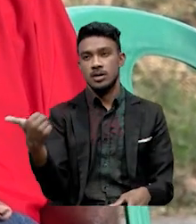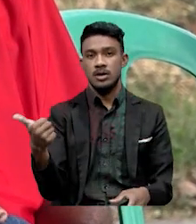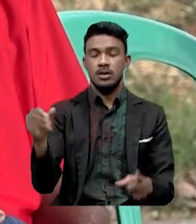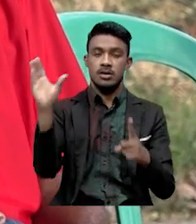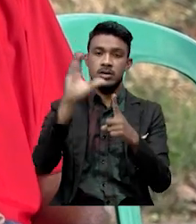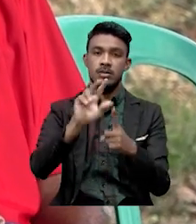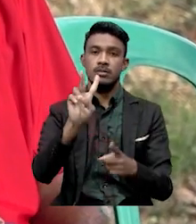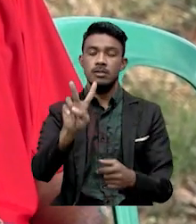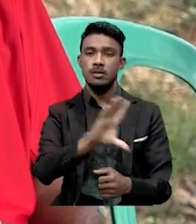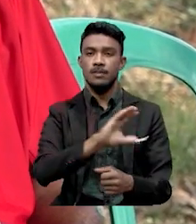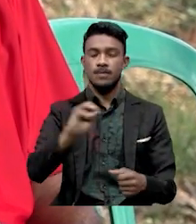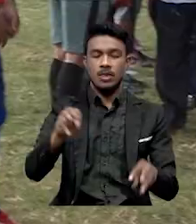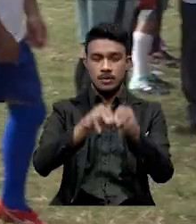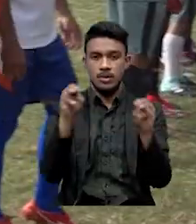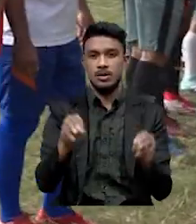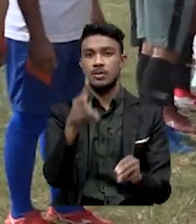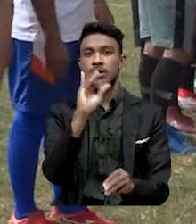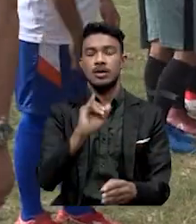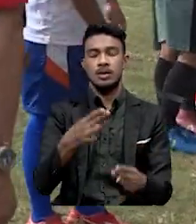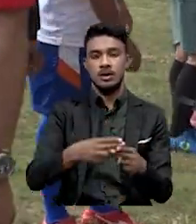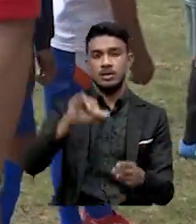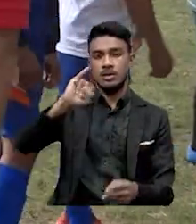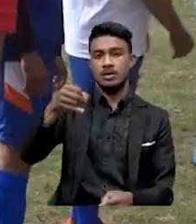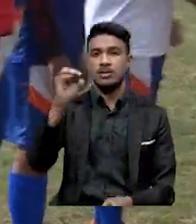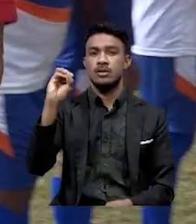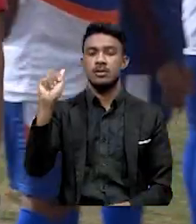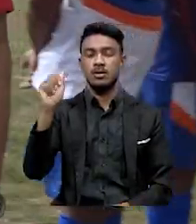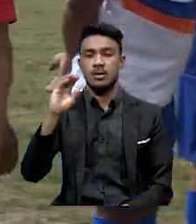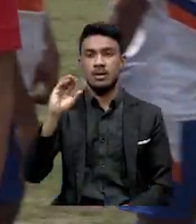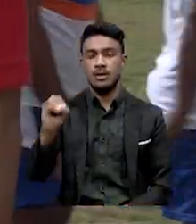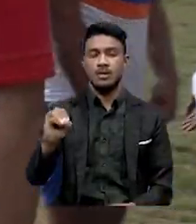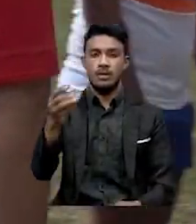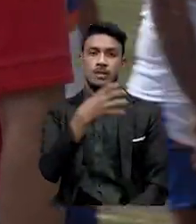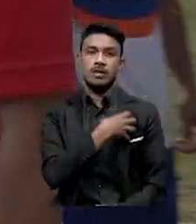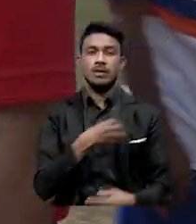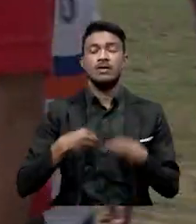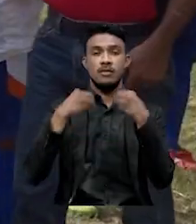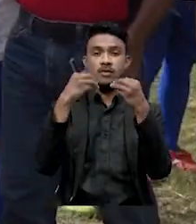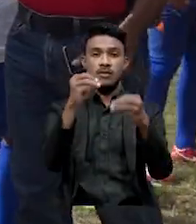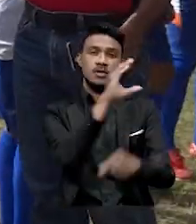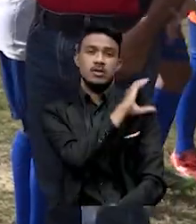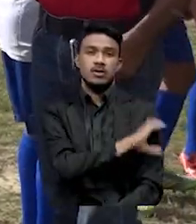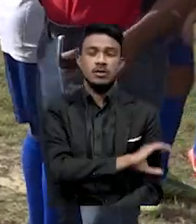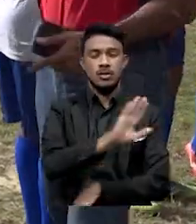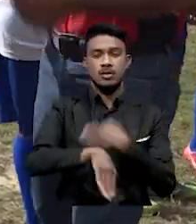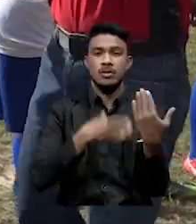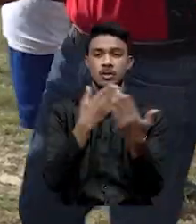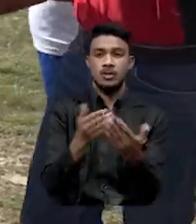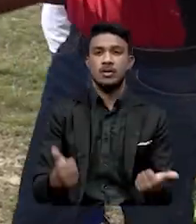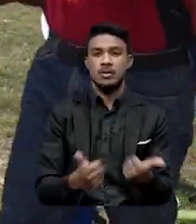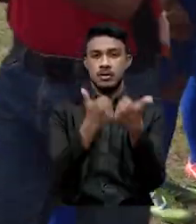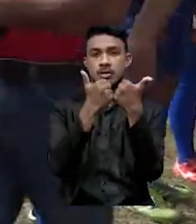comandante Penetele município dele, João Sanso Pires Chateten, Penetele se for segurança para realização do torneio GMN